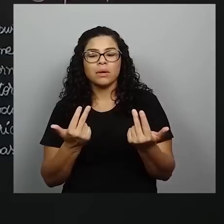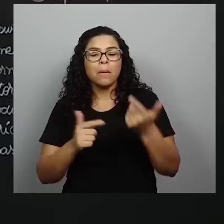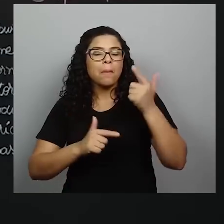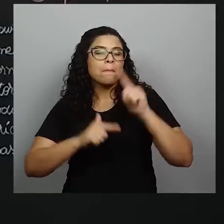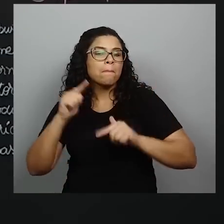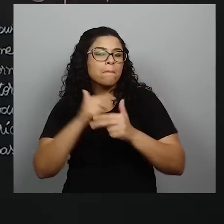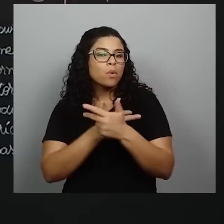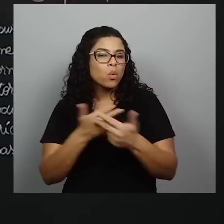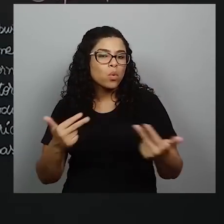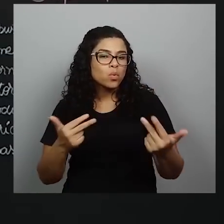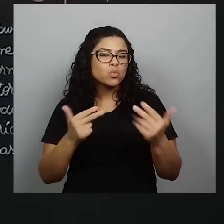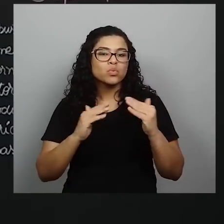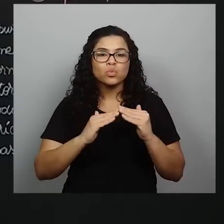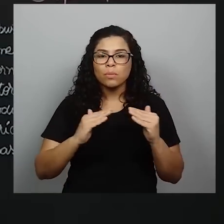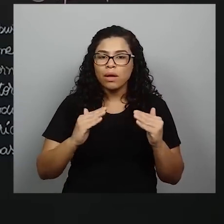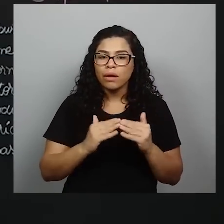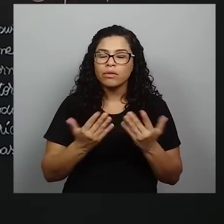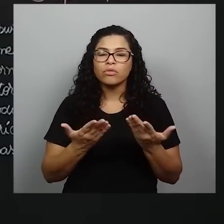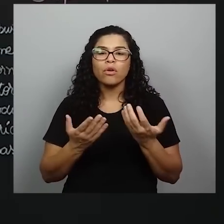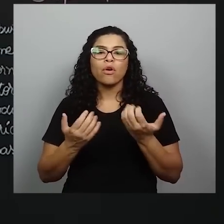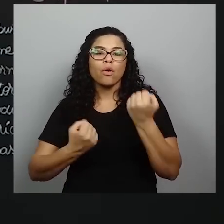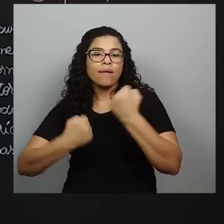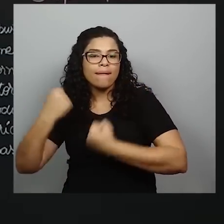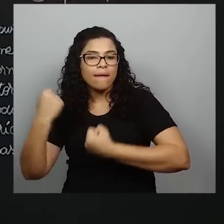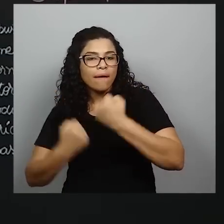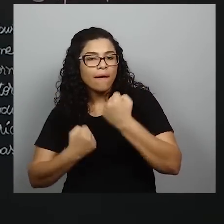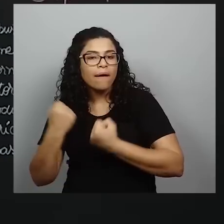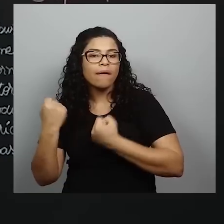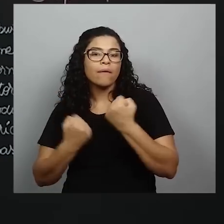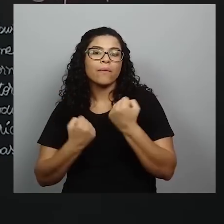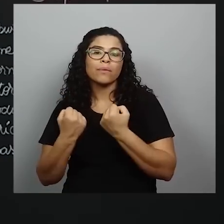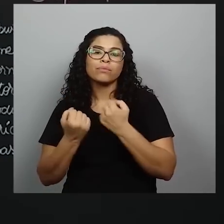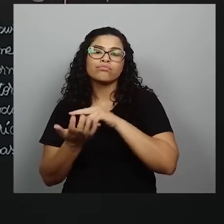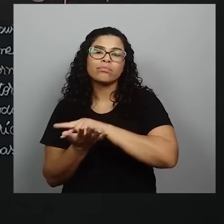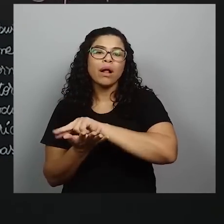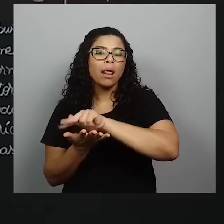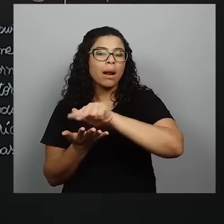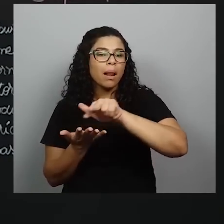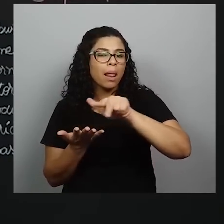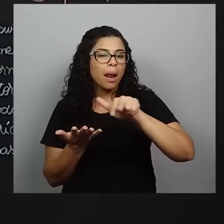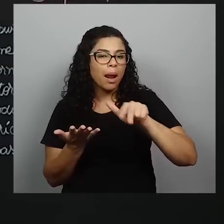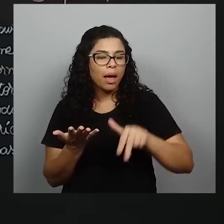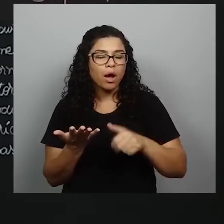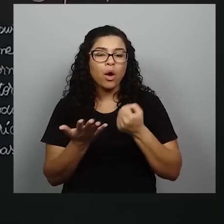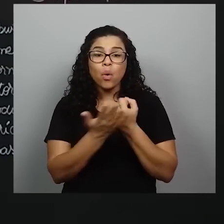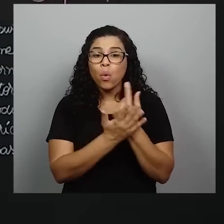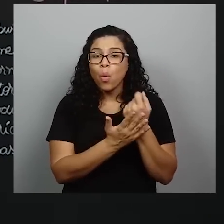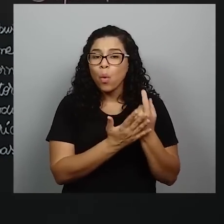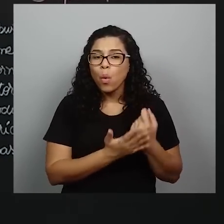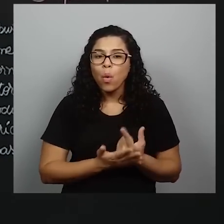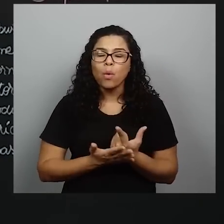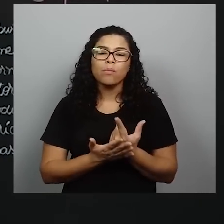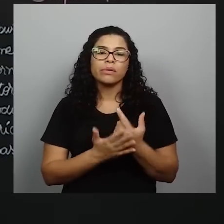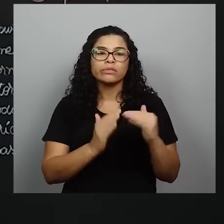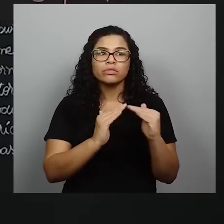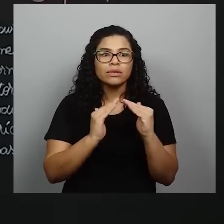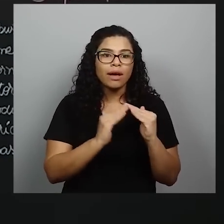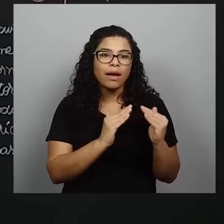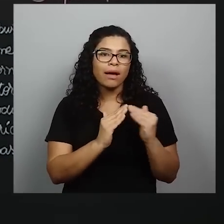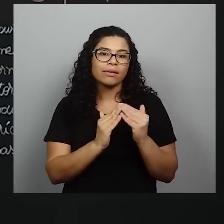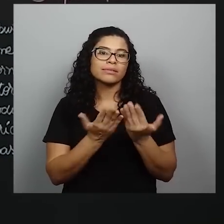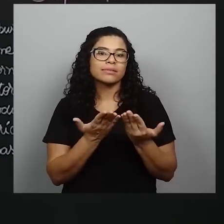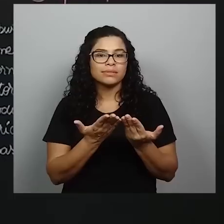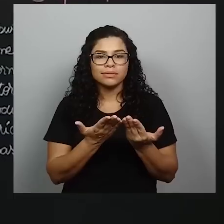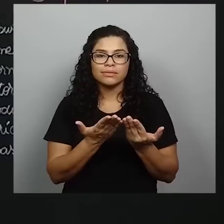domésticos, principalmente. Vamos ter aí automóveis e também compras de casas através